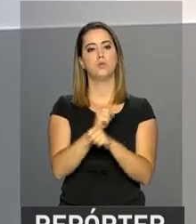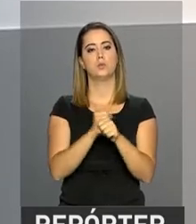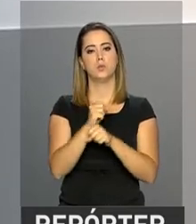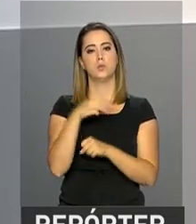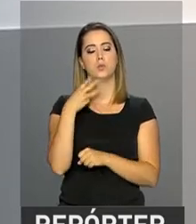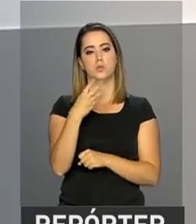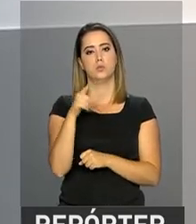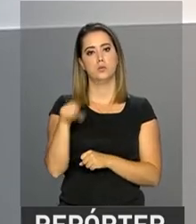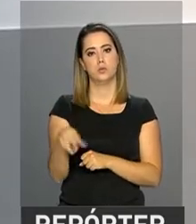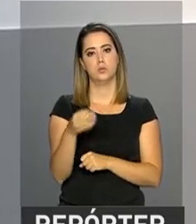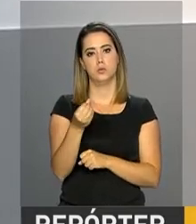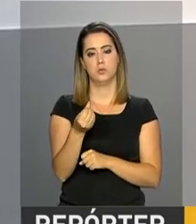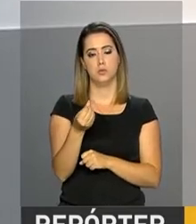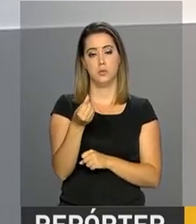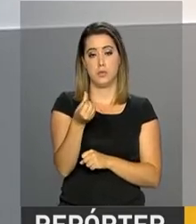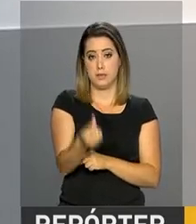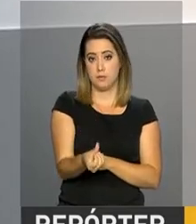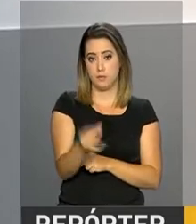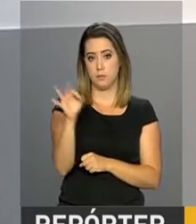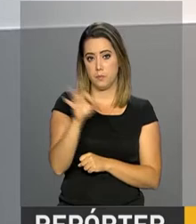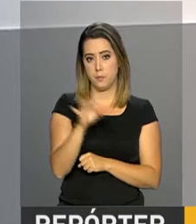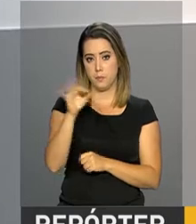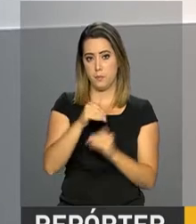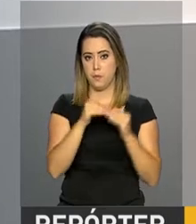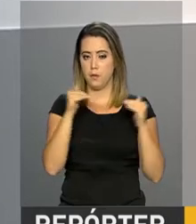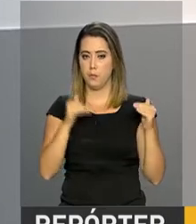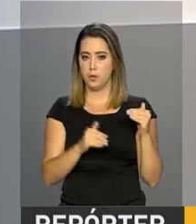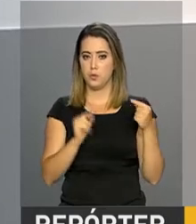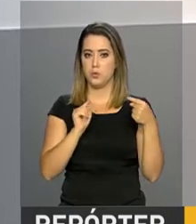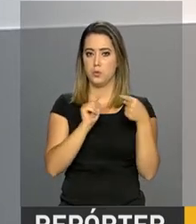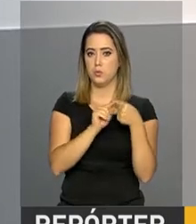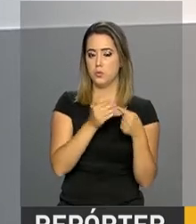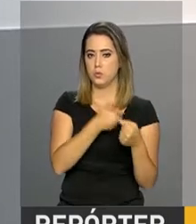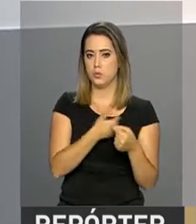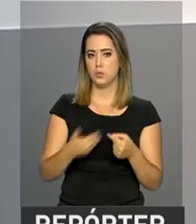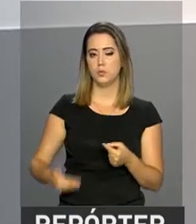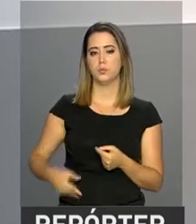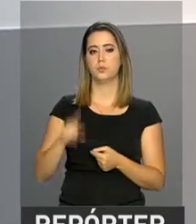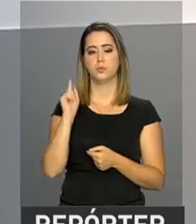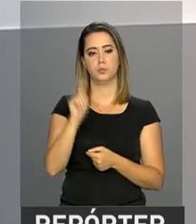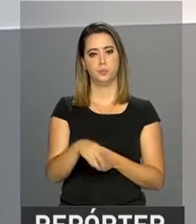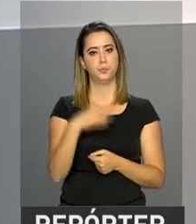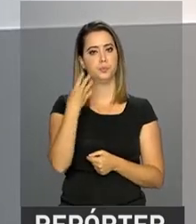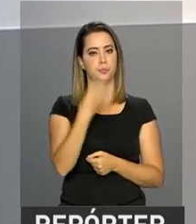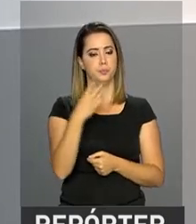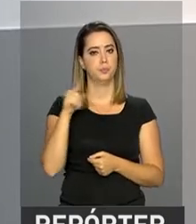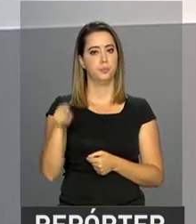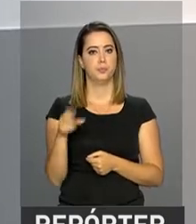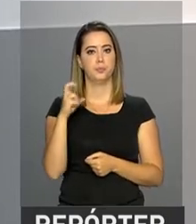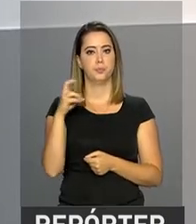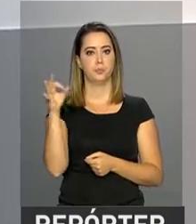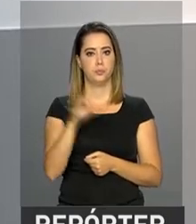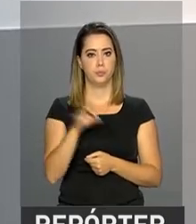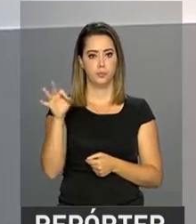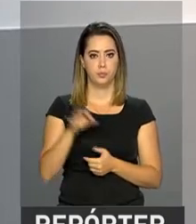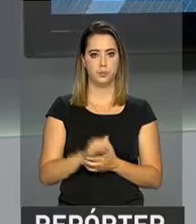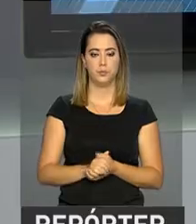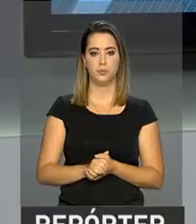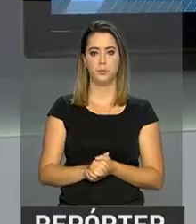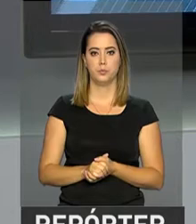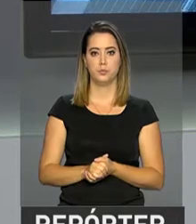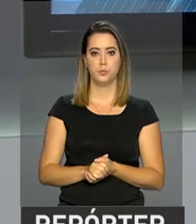de 3,06%, abaixo do centro da meta estabelecida pelo governo, que é de